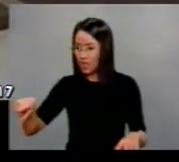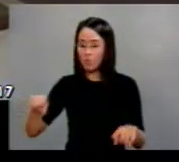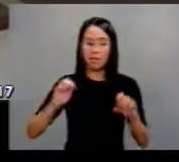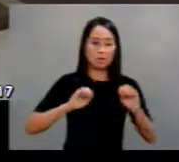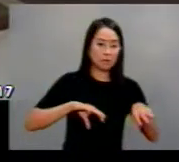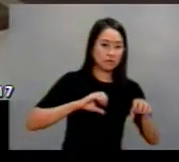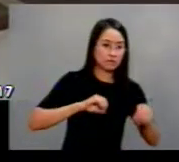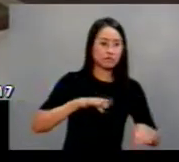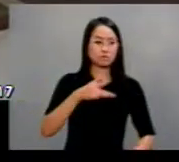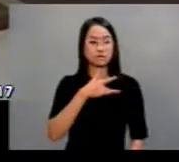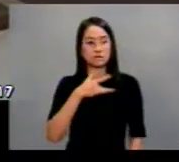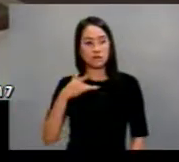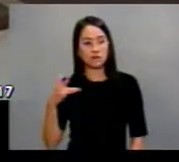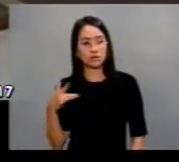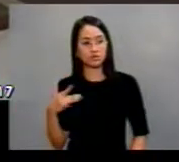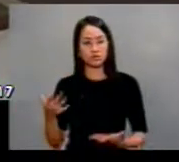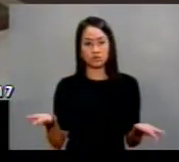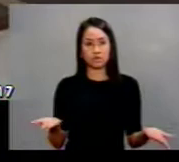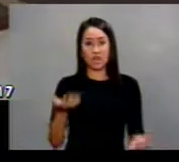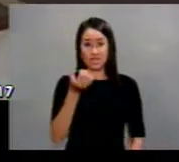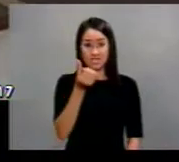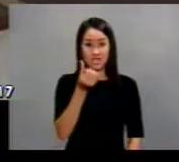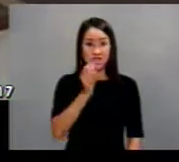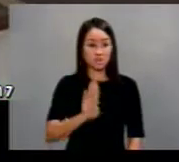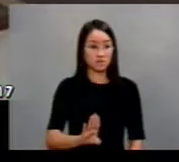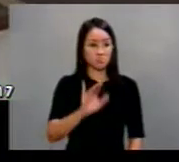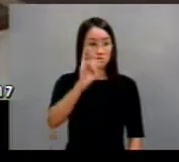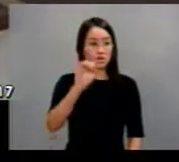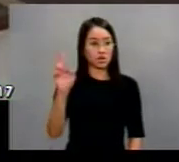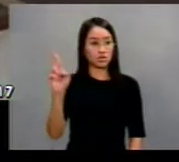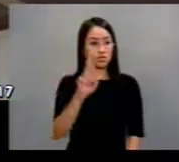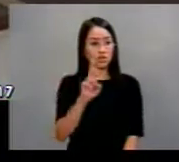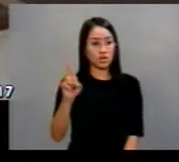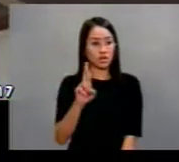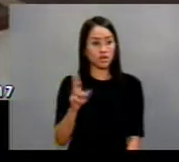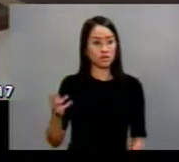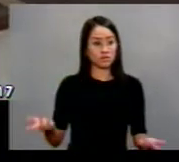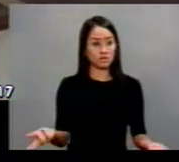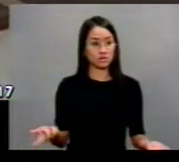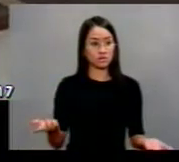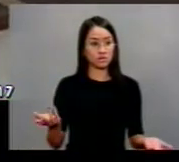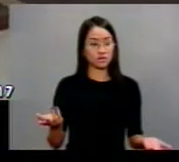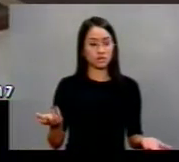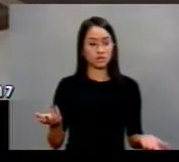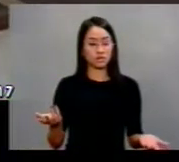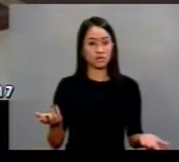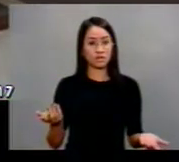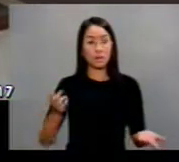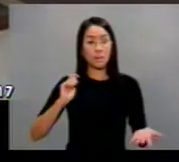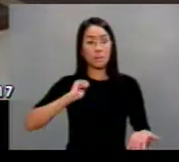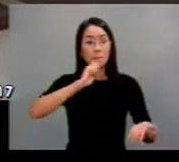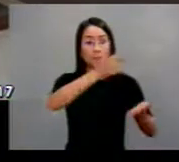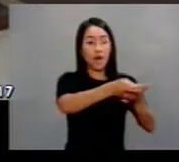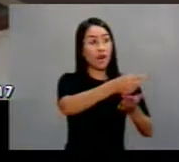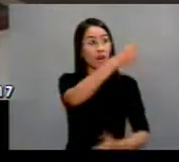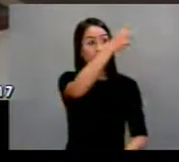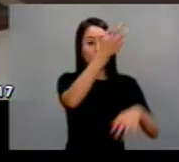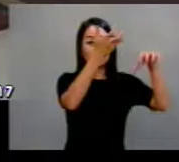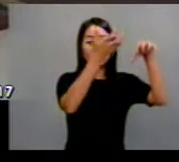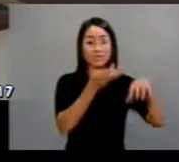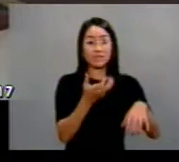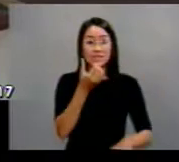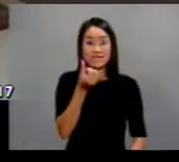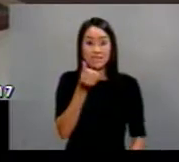educação, mas mais de 6 bilhões de reais em emendas parlamentares foram pagas. 6 bilhões de